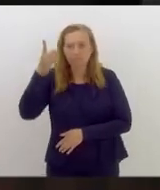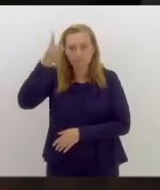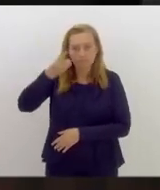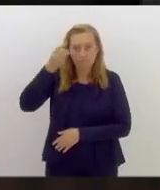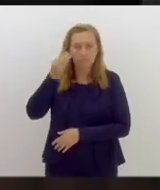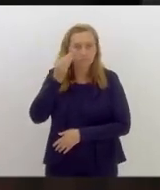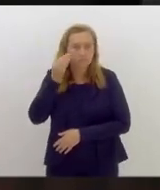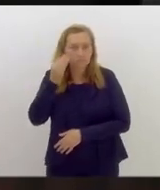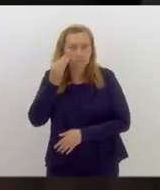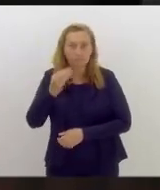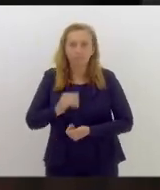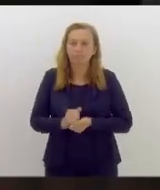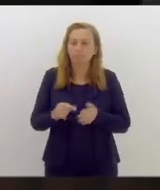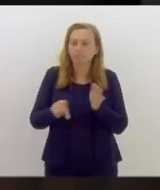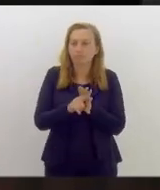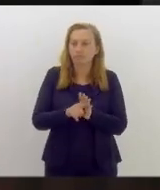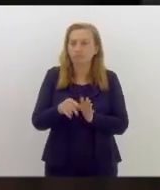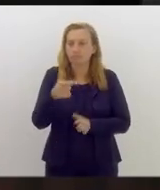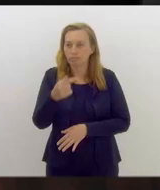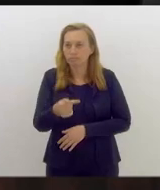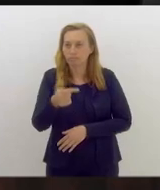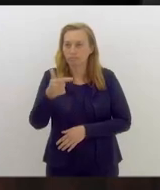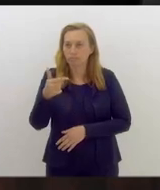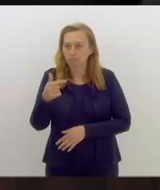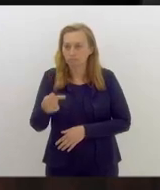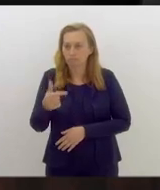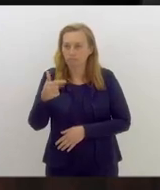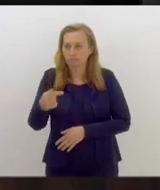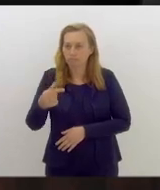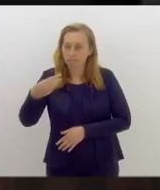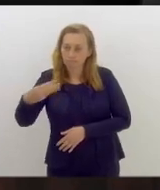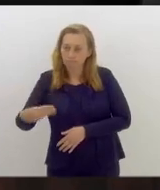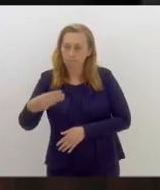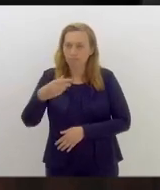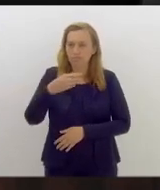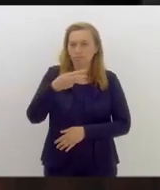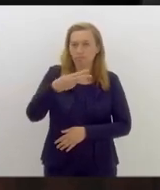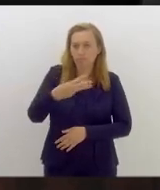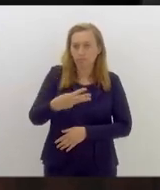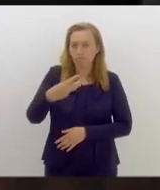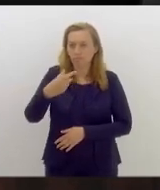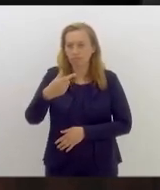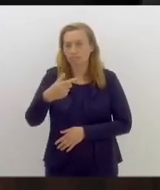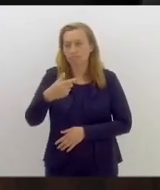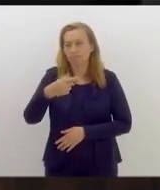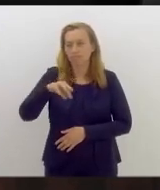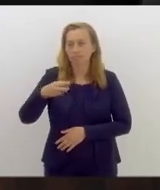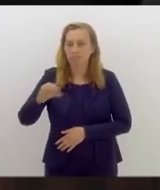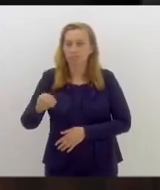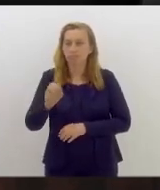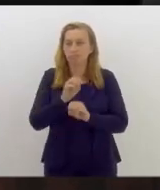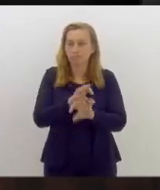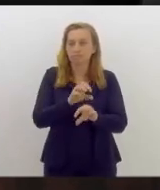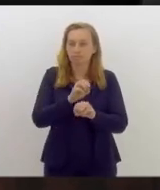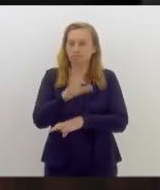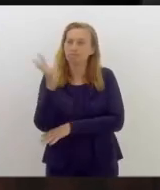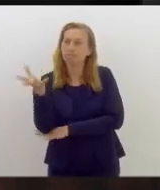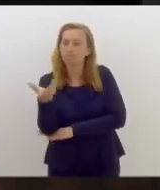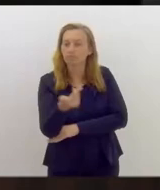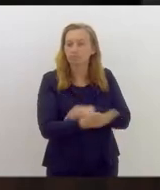Francisco, que altera a lei 7.973, de 23 de maio de 18, que dispõe sobre a educação ambiental,